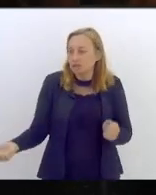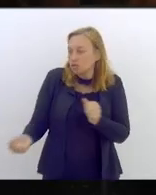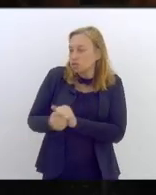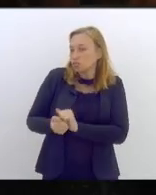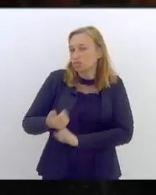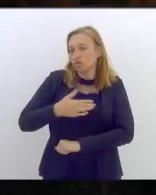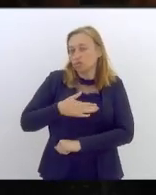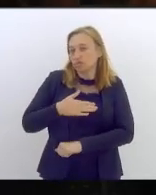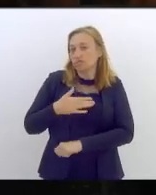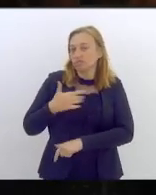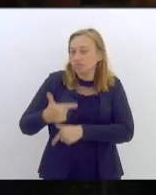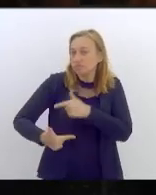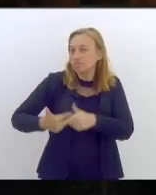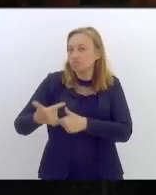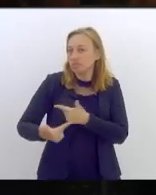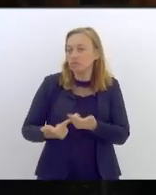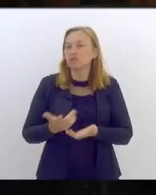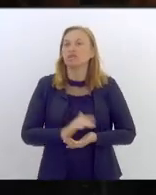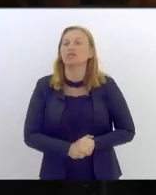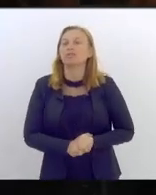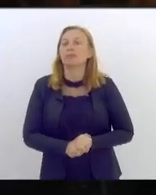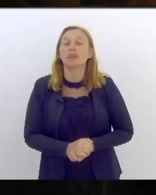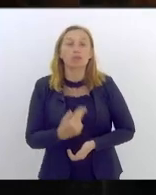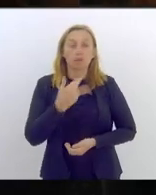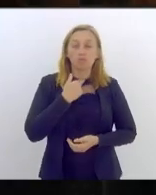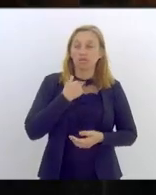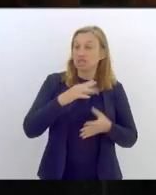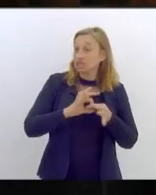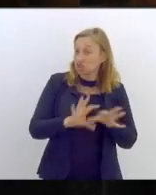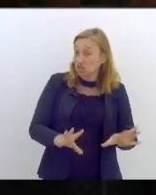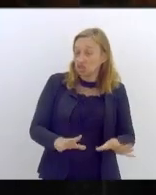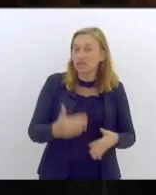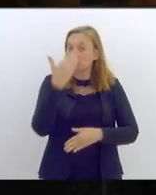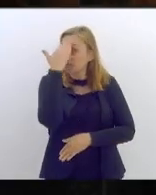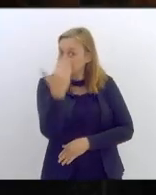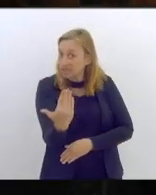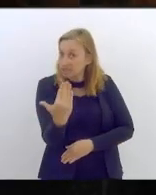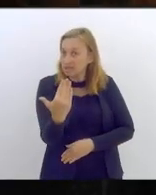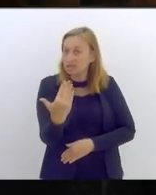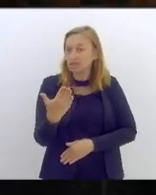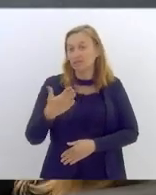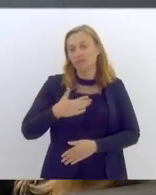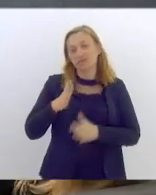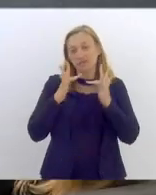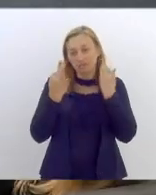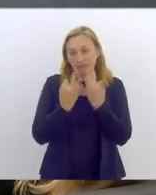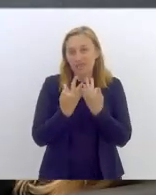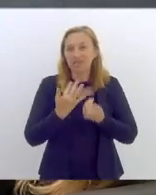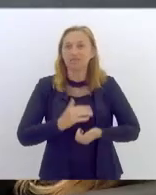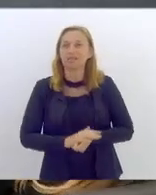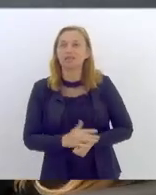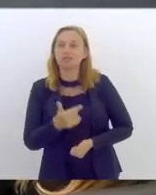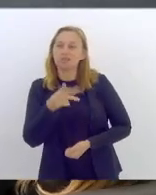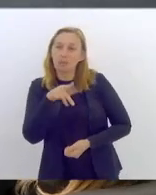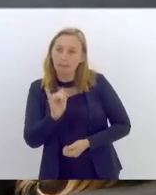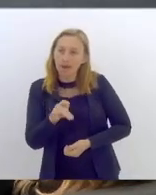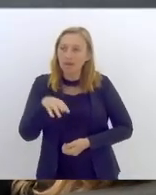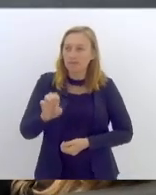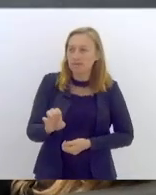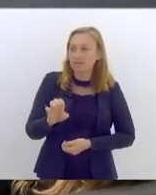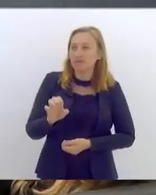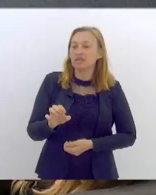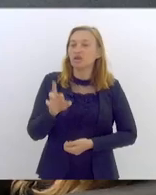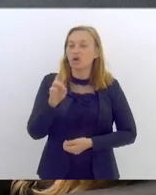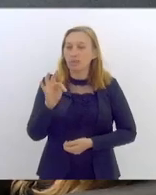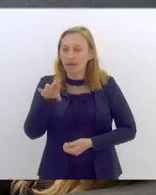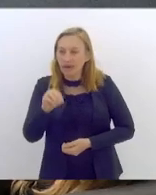meu lado nessa jornada não poderia deixar de agradecer a minha família meus pais Roberto